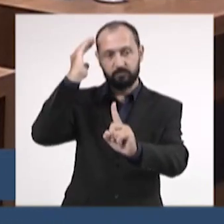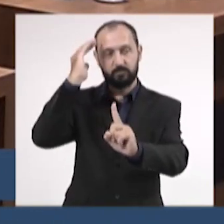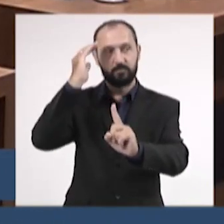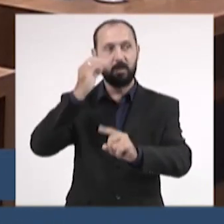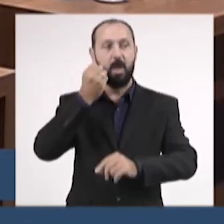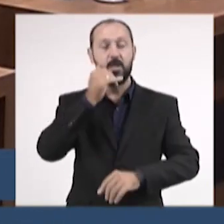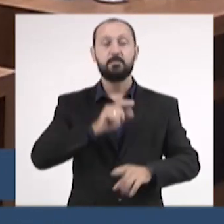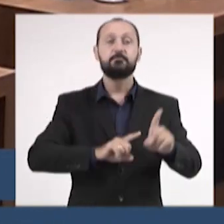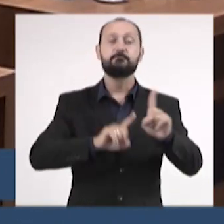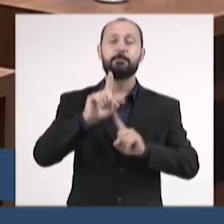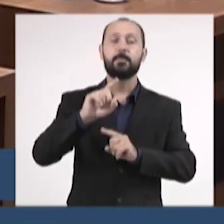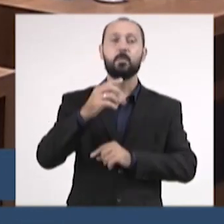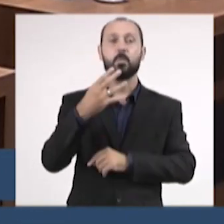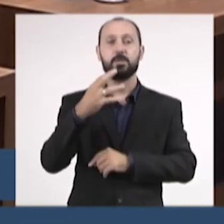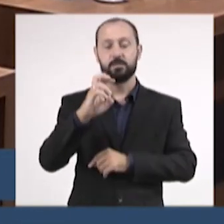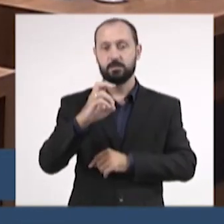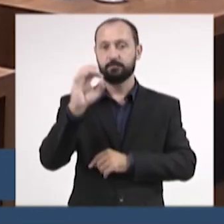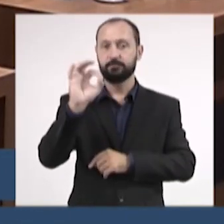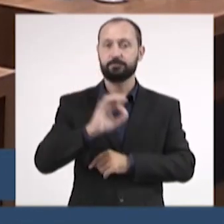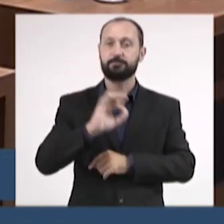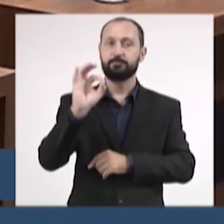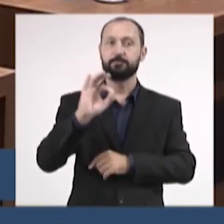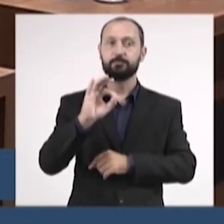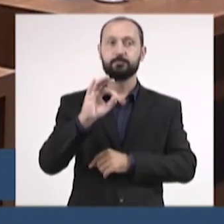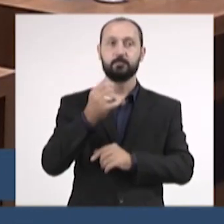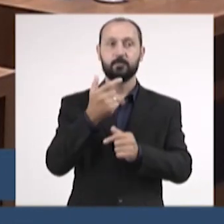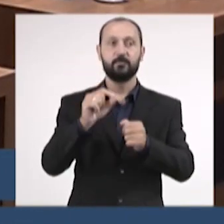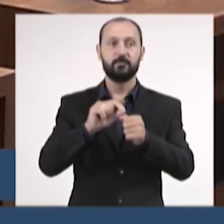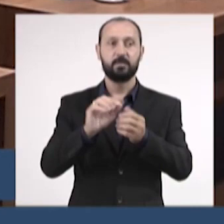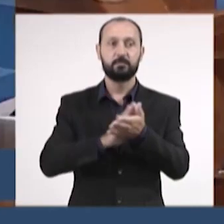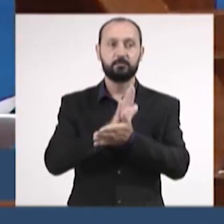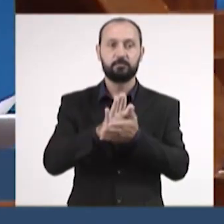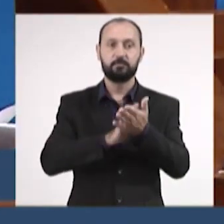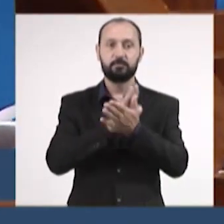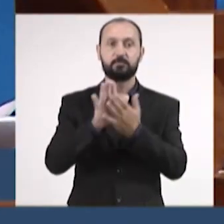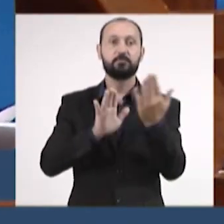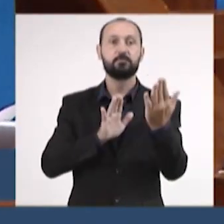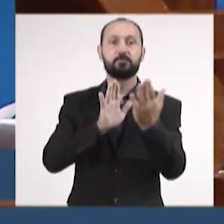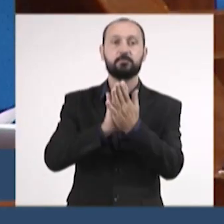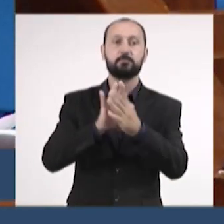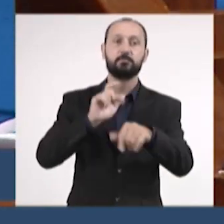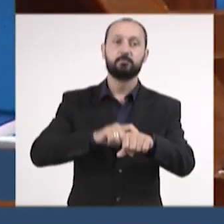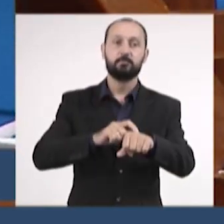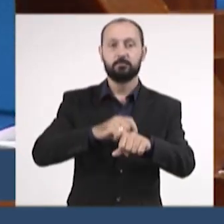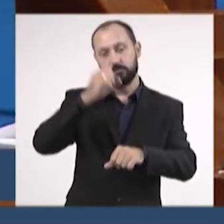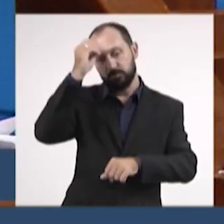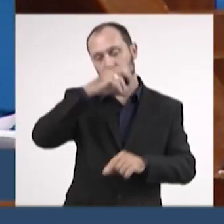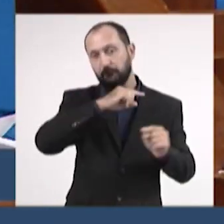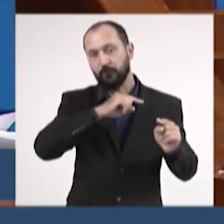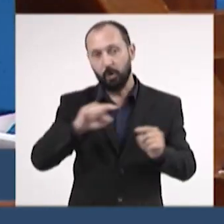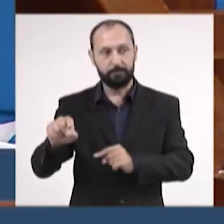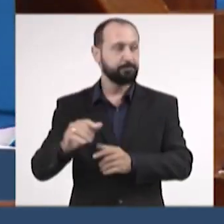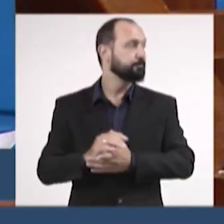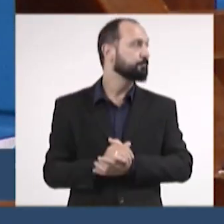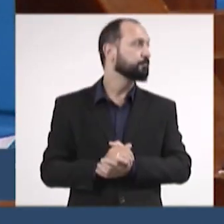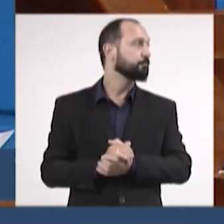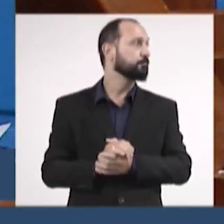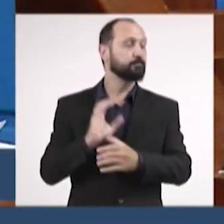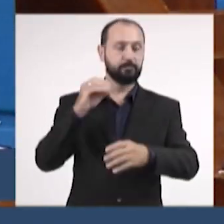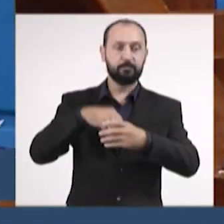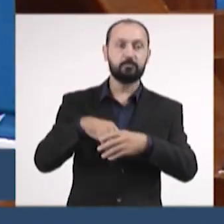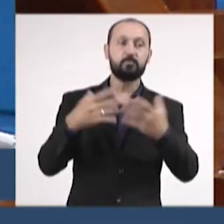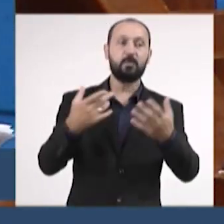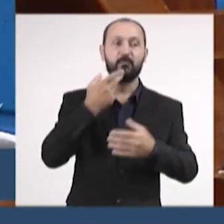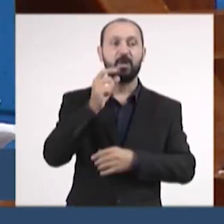maioria das mulheres, 45%, não fez nada para enfrentar a situação de violência. E que, dentro daqueles